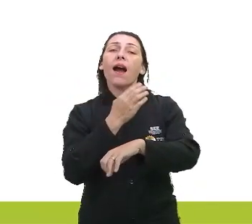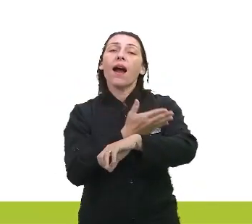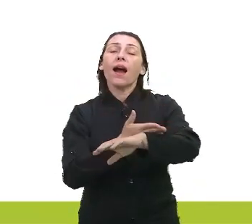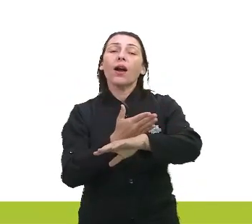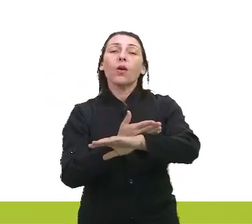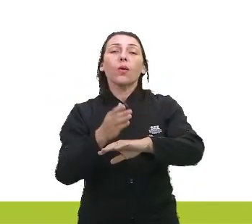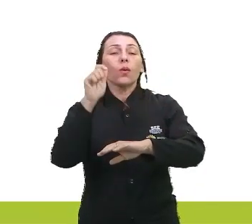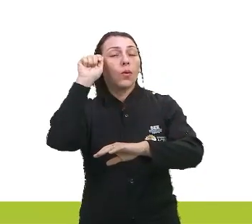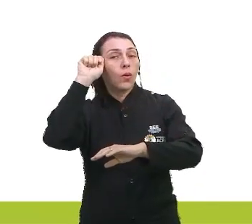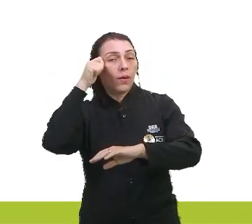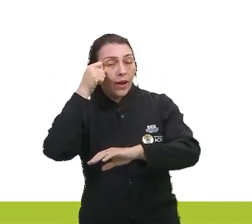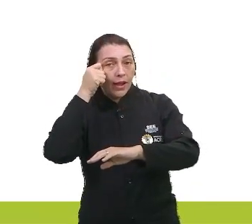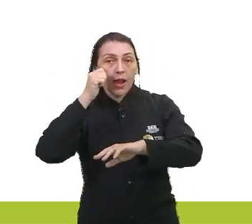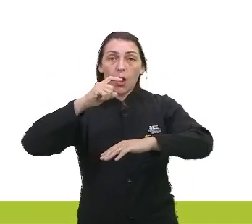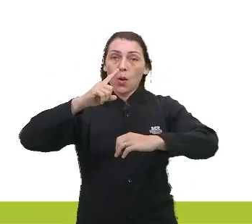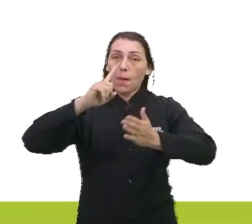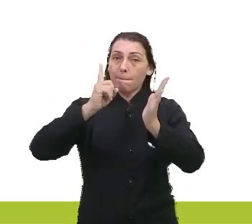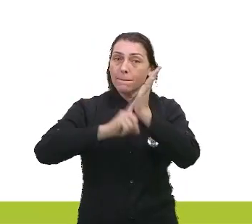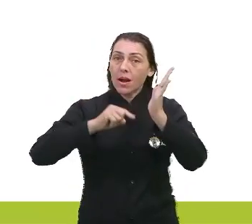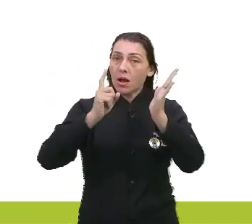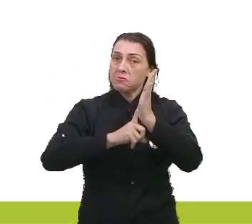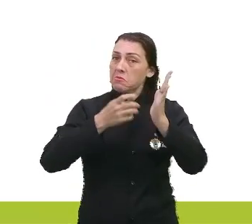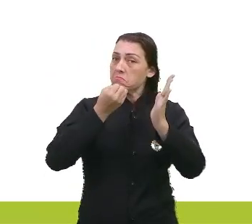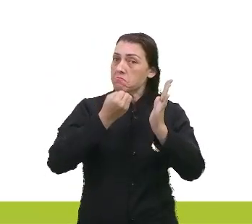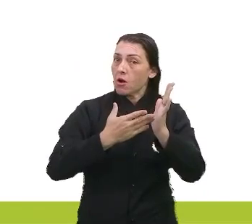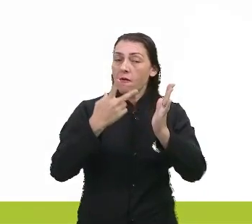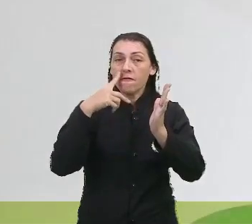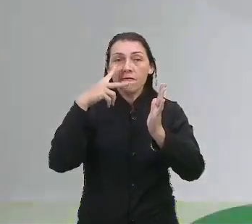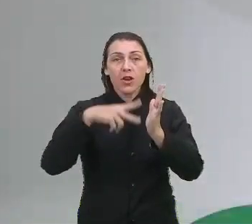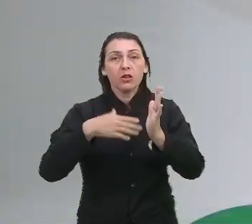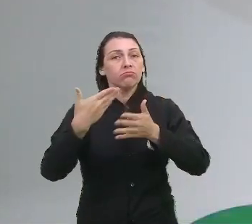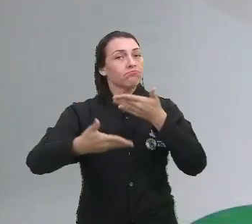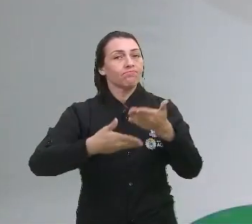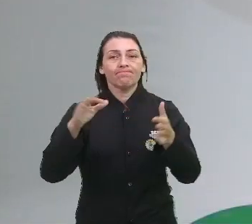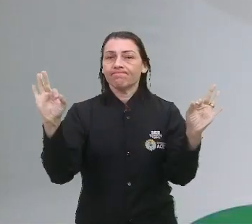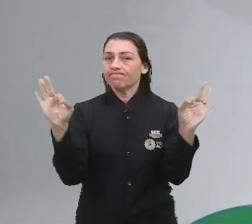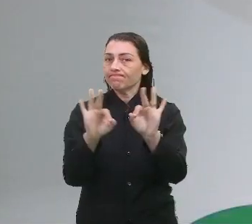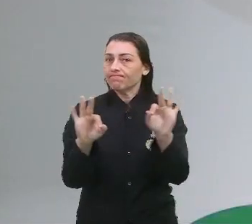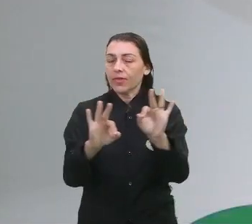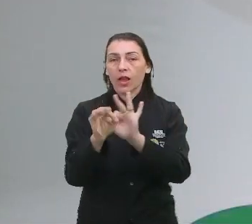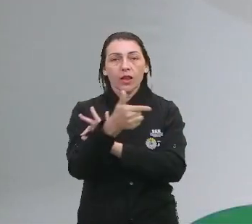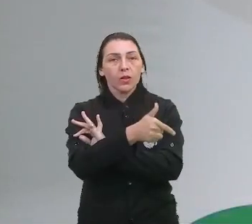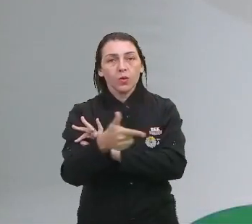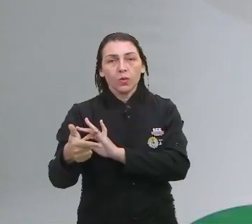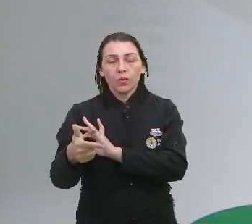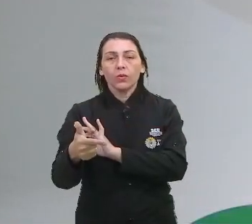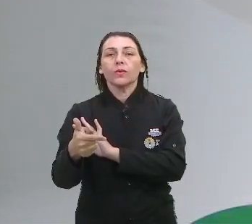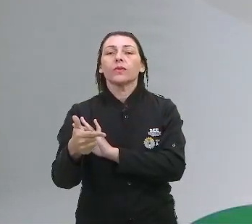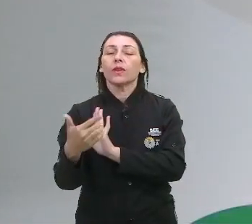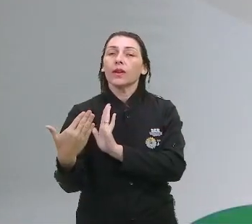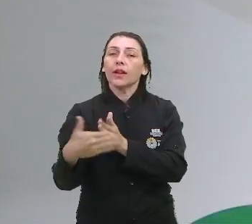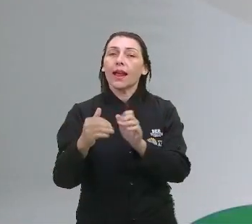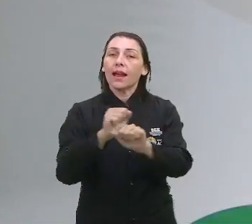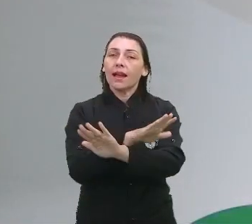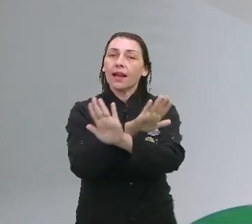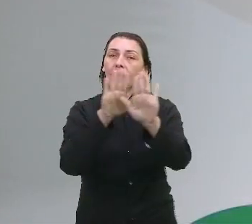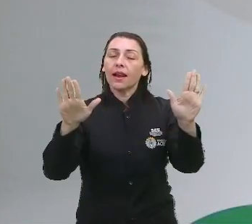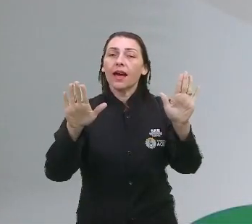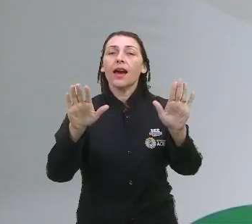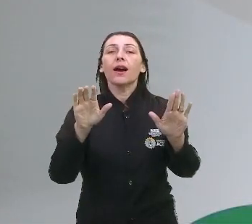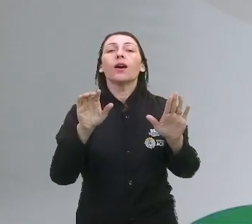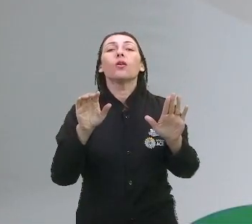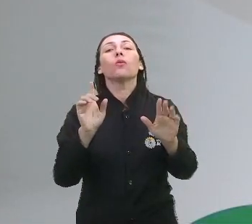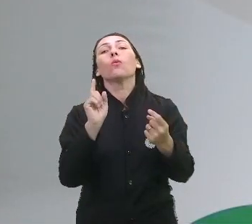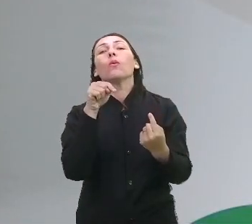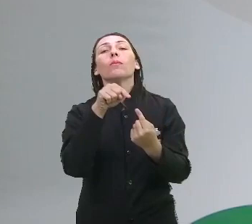por branco, passa de boa. Mas vejo que não tem uma correlação específica, não tem um direcionamento claro. O motivo